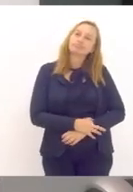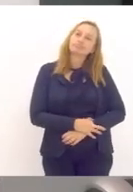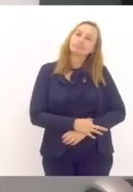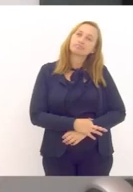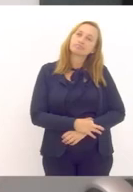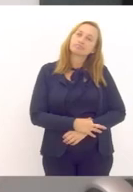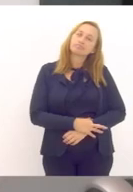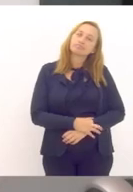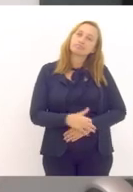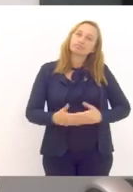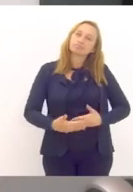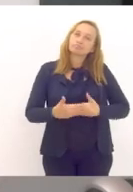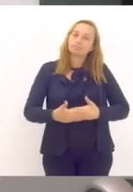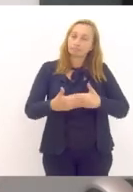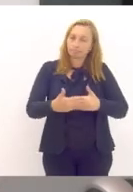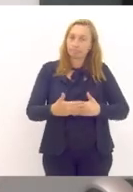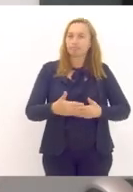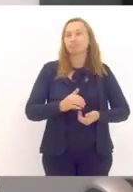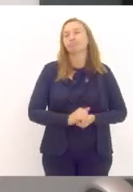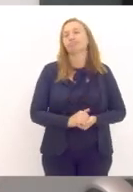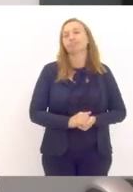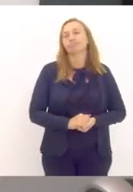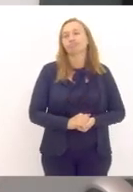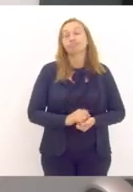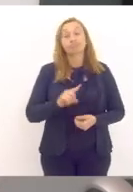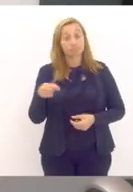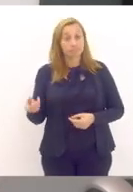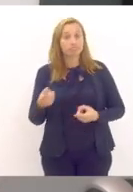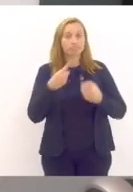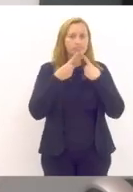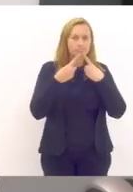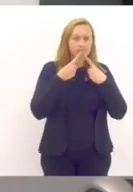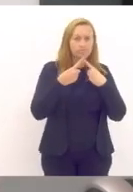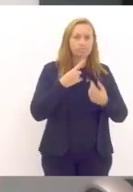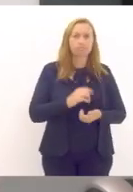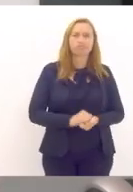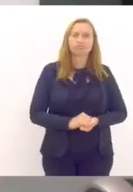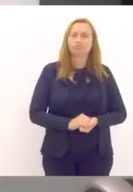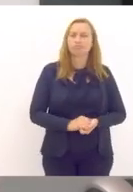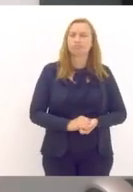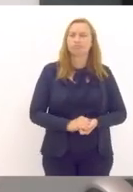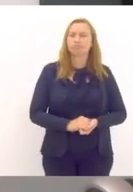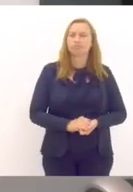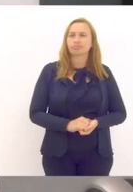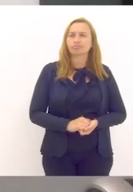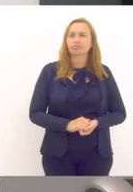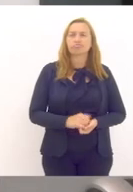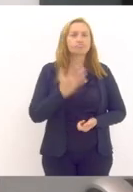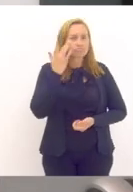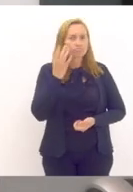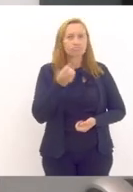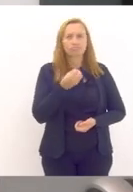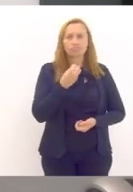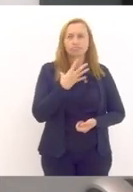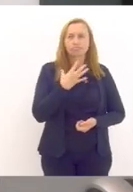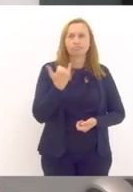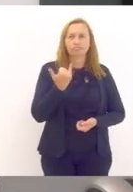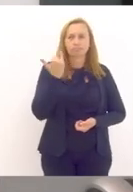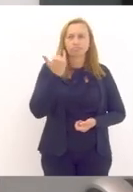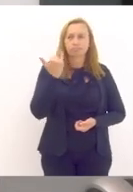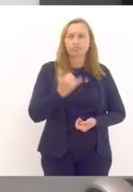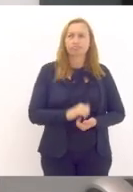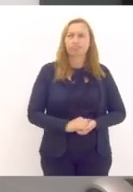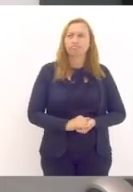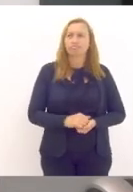avançamos, demos o primeiro passo. Outra discussão que se está aí, que eu acho que vale a pena, que é a questão